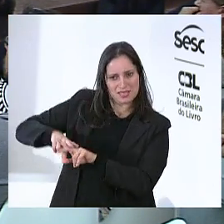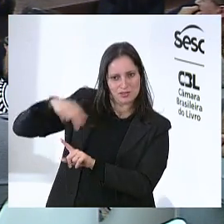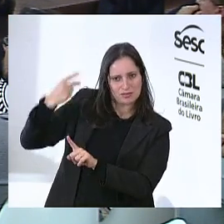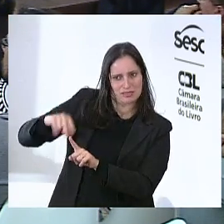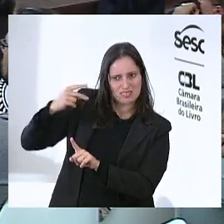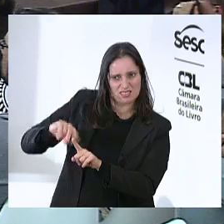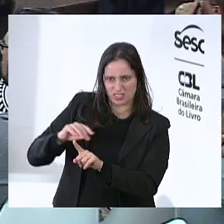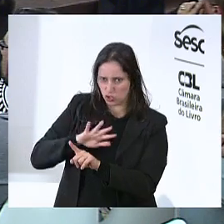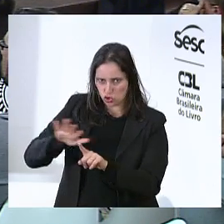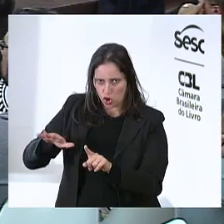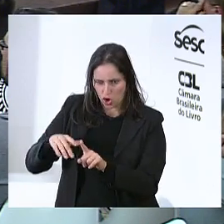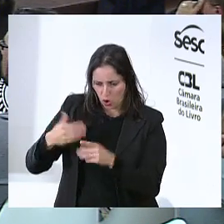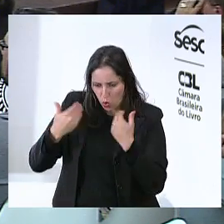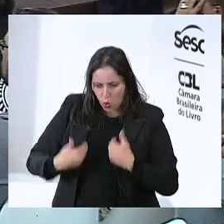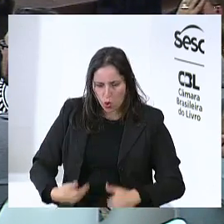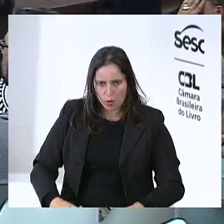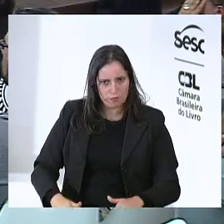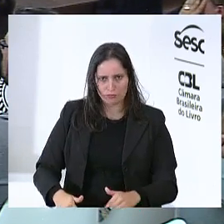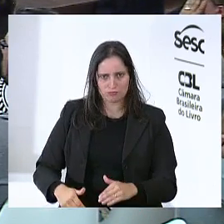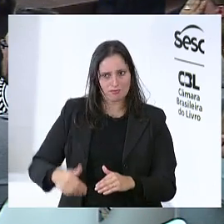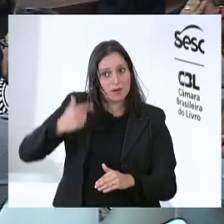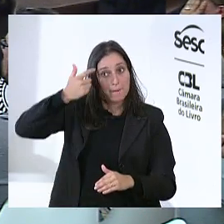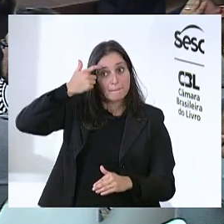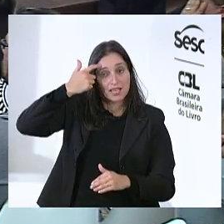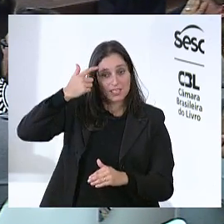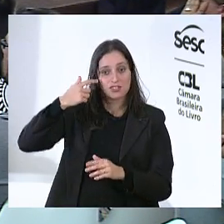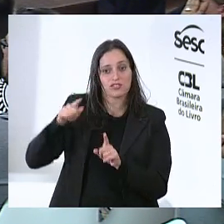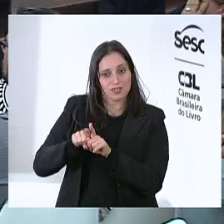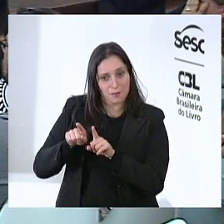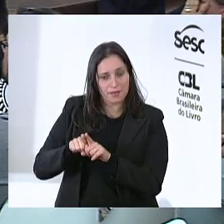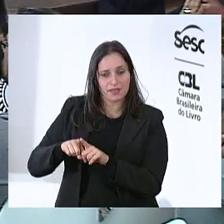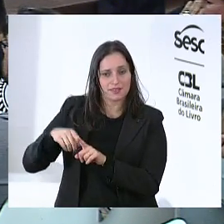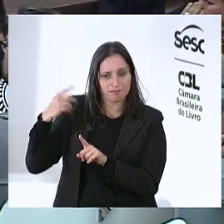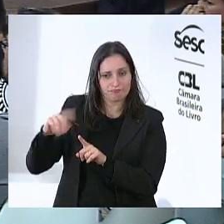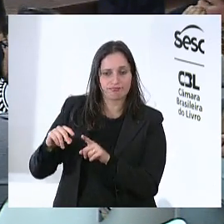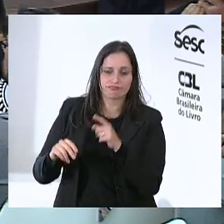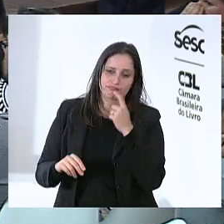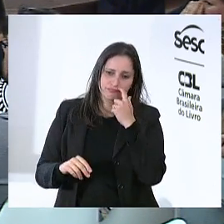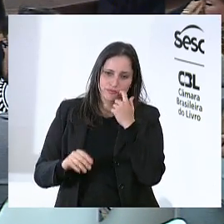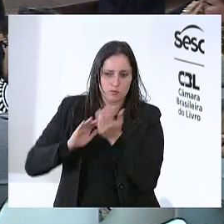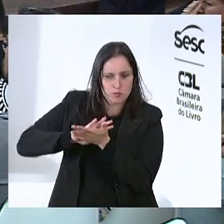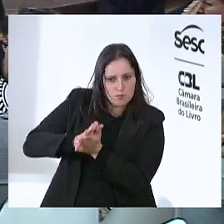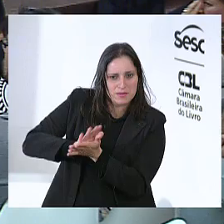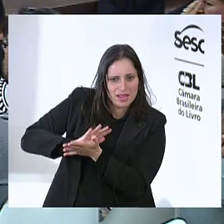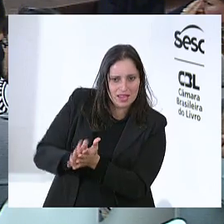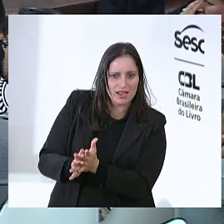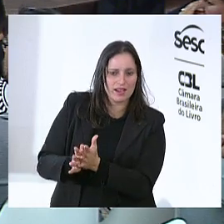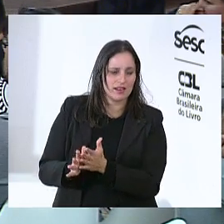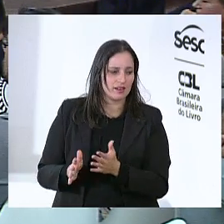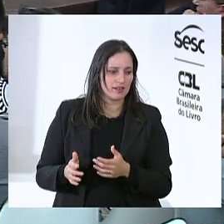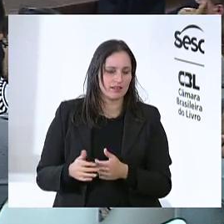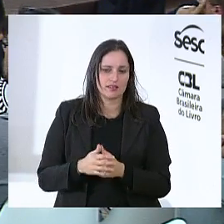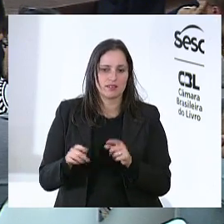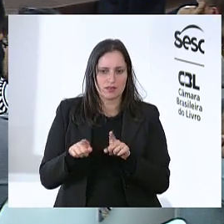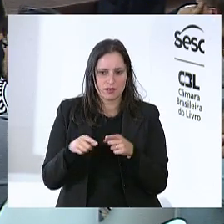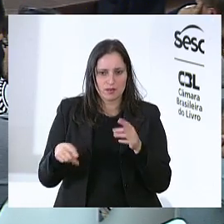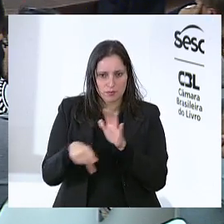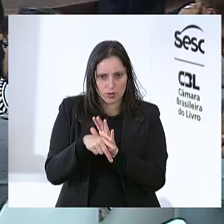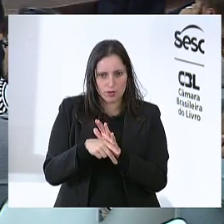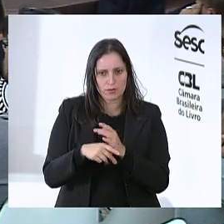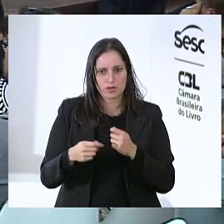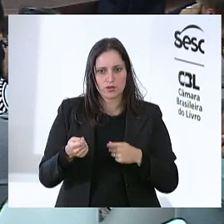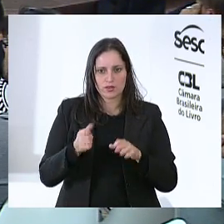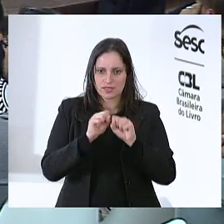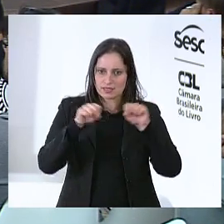física, né, se isso também não é algo que faz parte, não de um sistema político ou de um sistema econômico, mas de uma questão